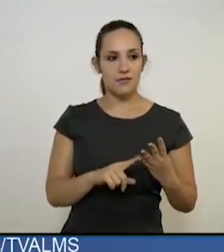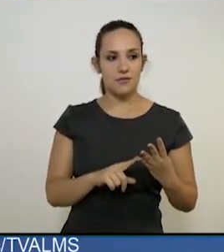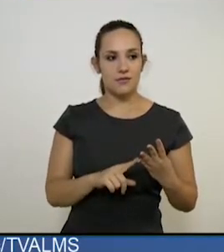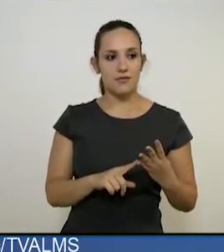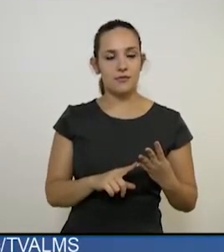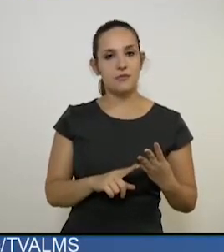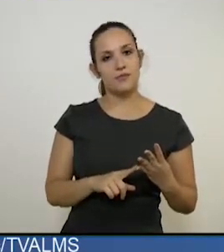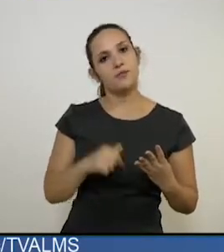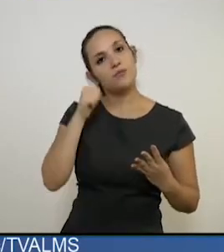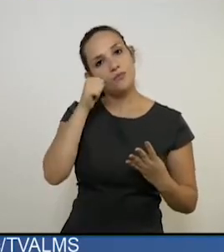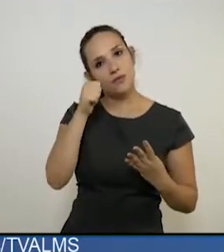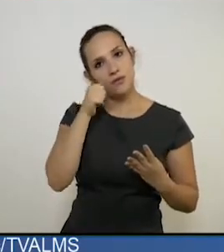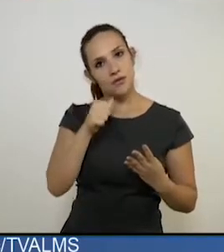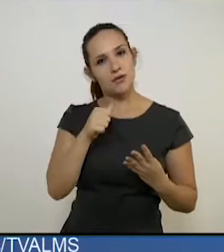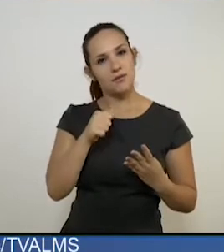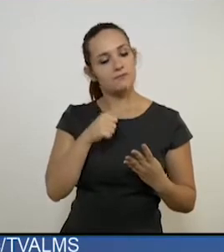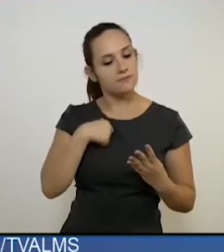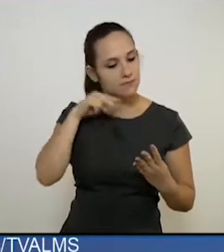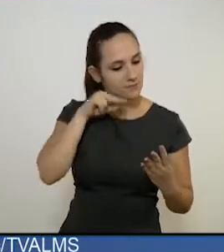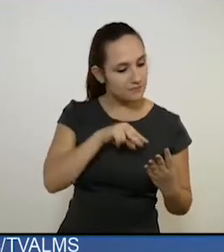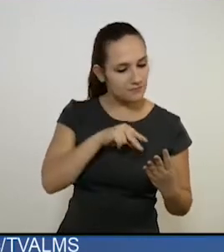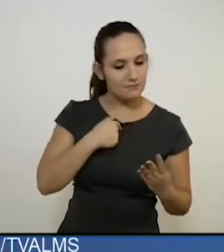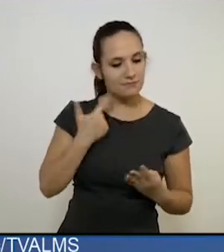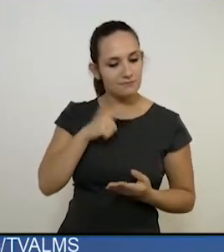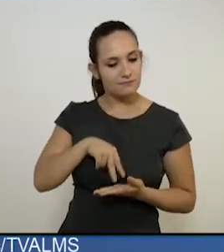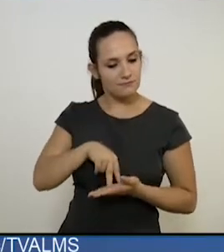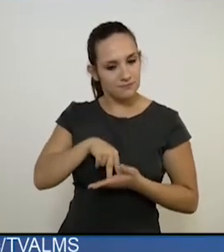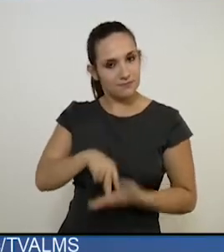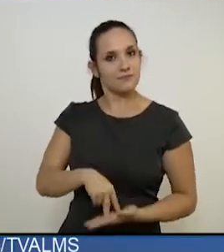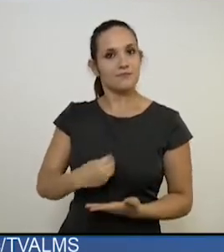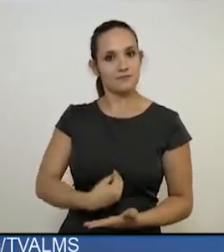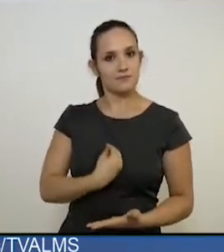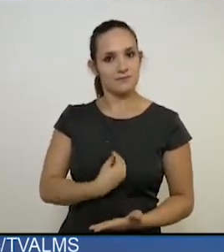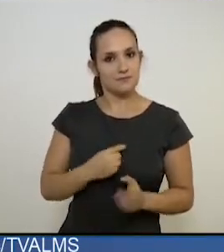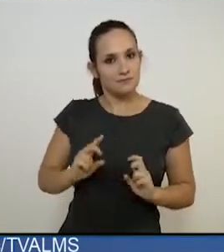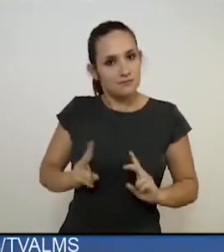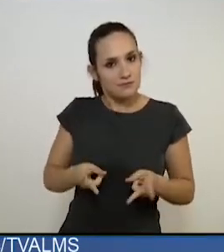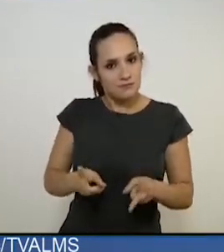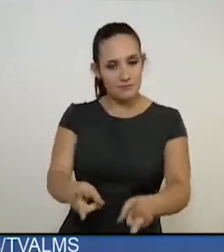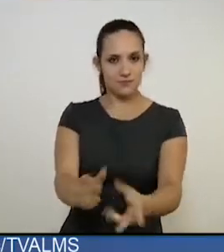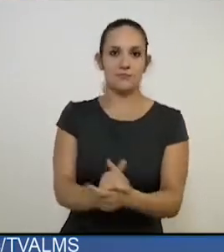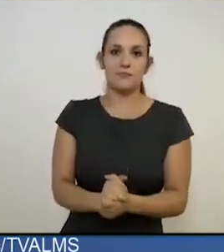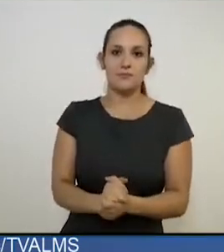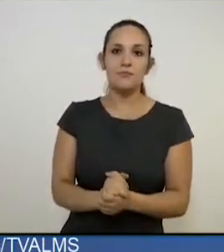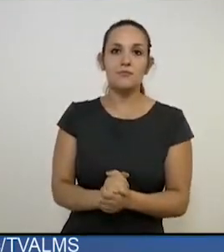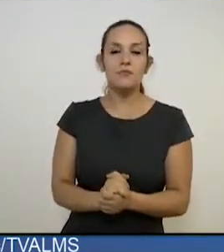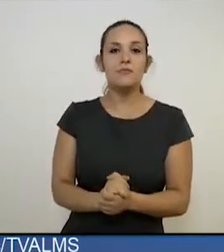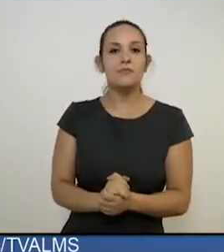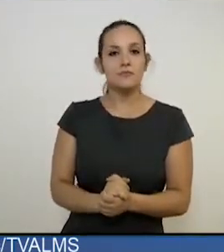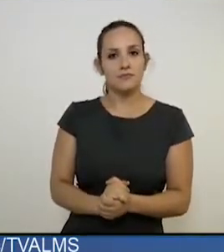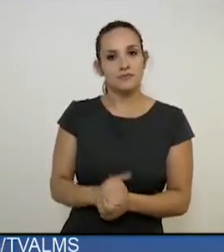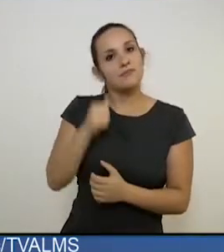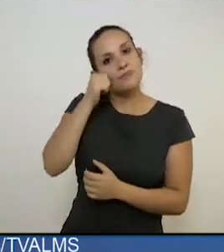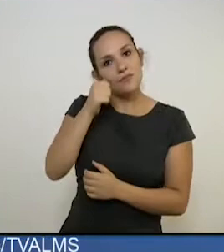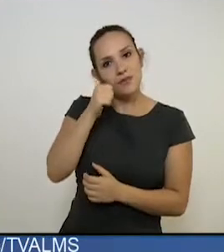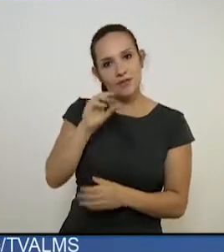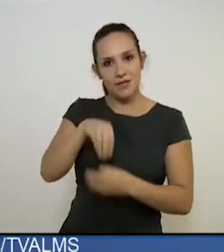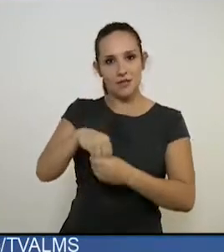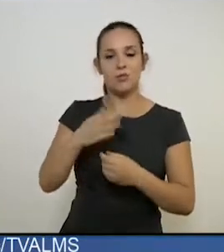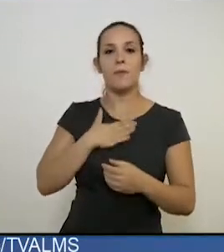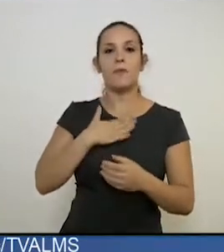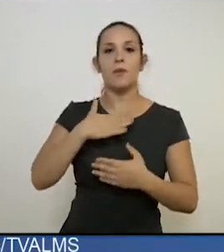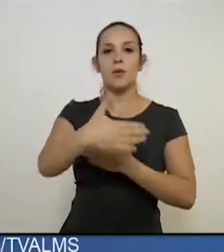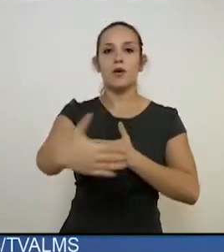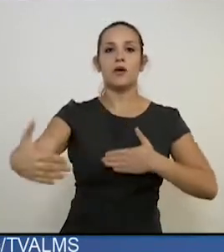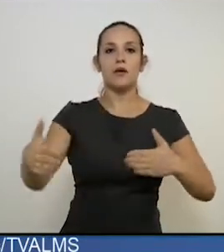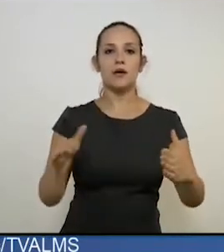Mulheres que me inspiram e que me mantêm viva. Mulheres do meu gabinete, obrigada.